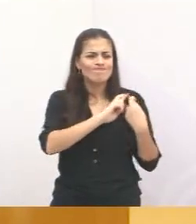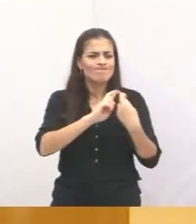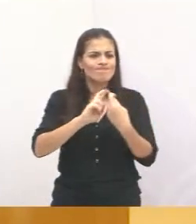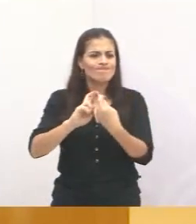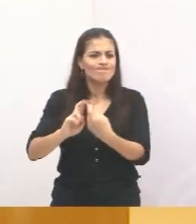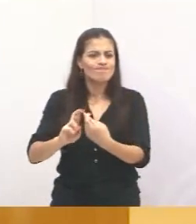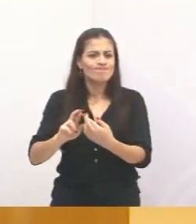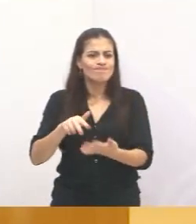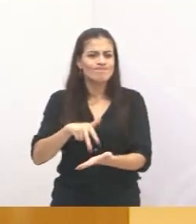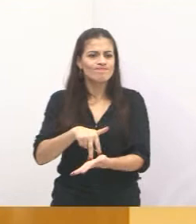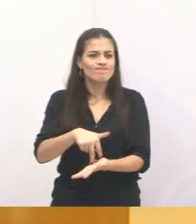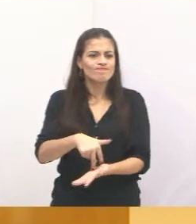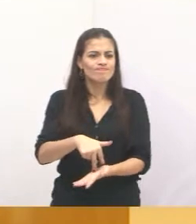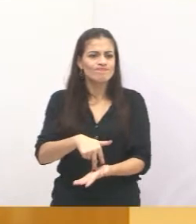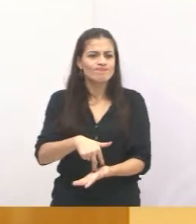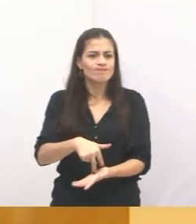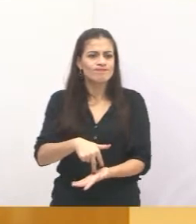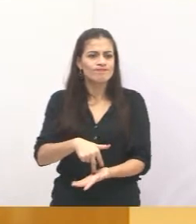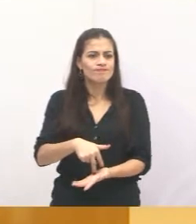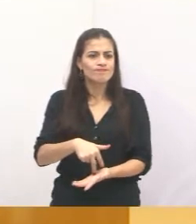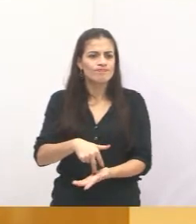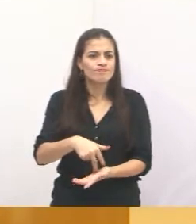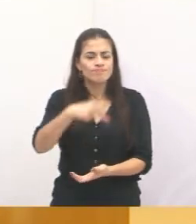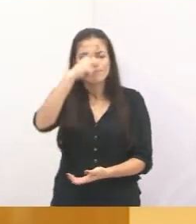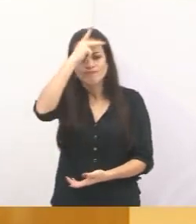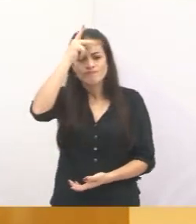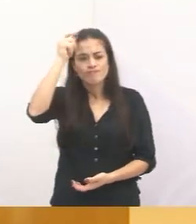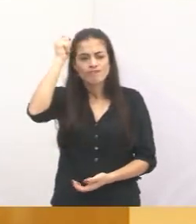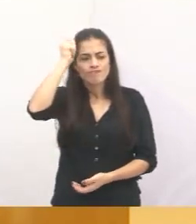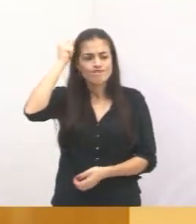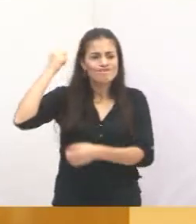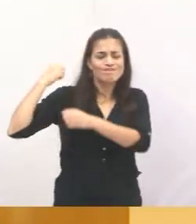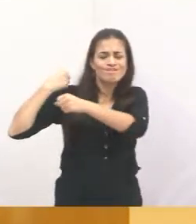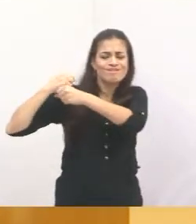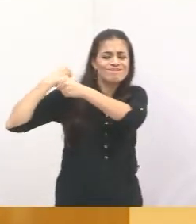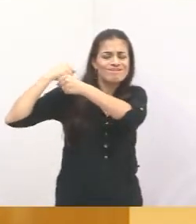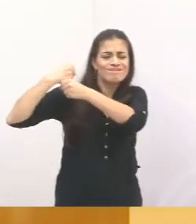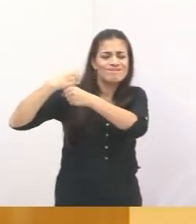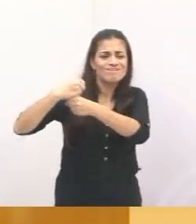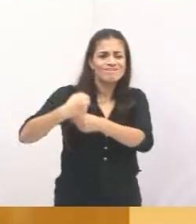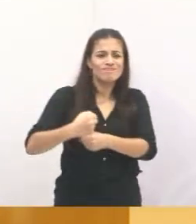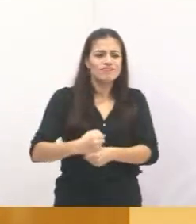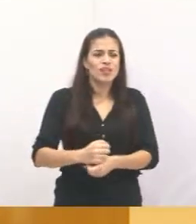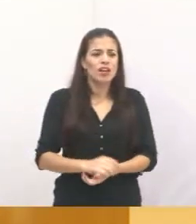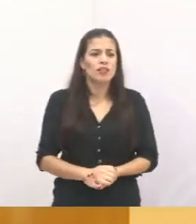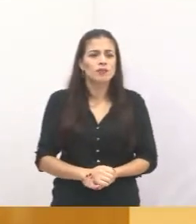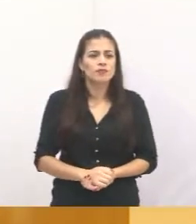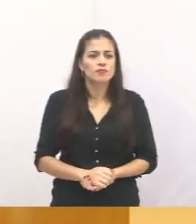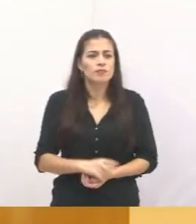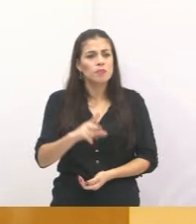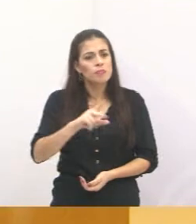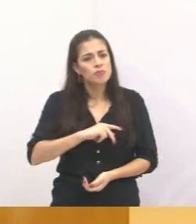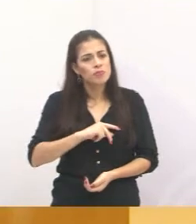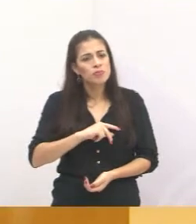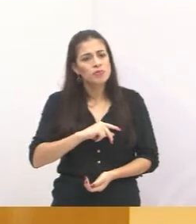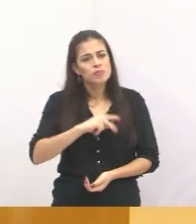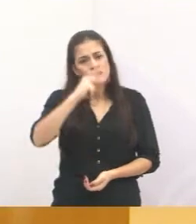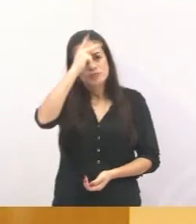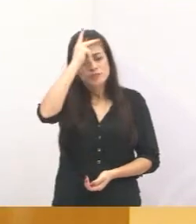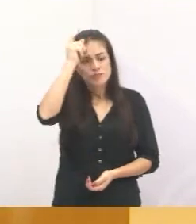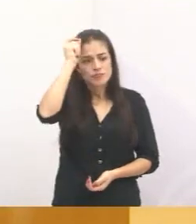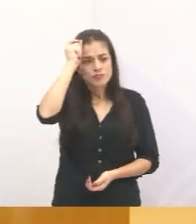aqui na tribuna, de prefeitos anteriores, não é? O próprio prefeito Isaías veio a essa casa